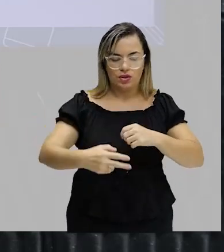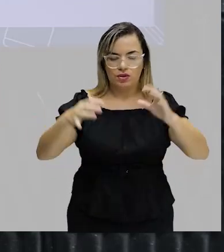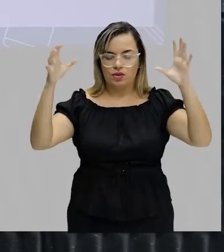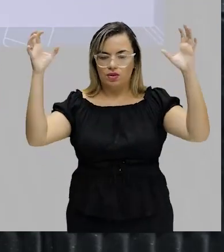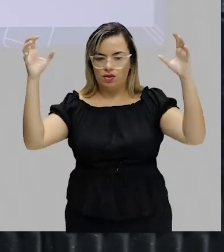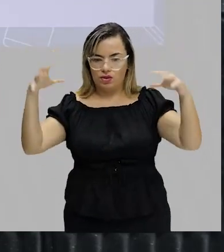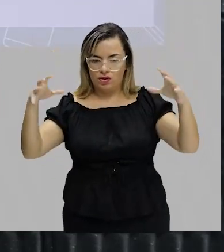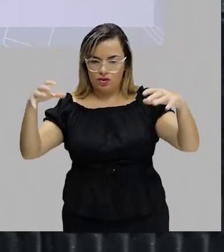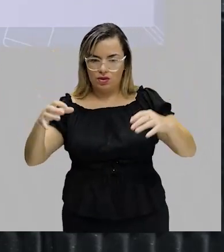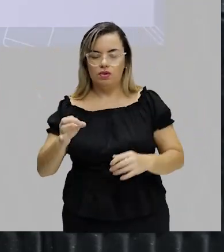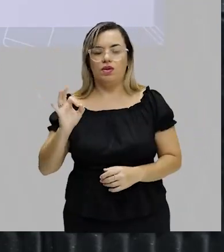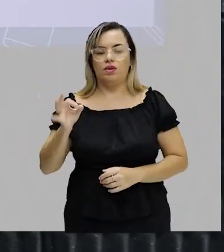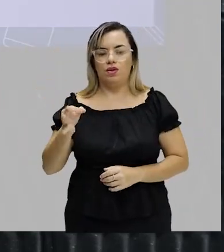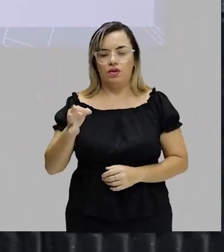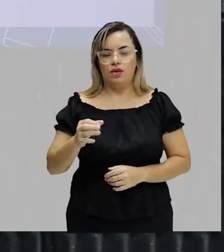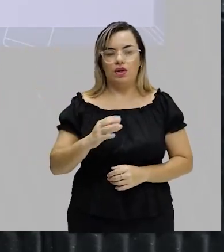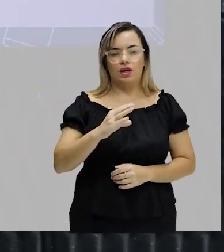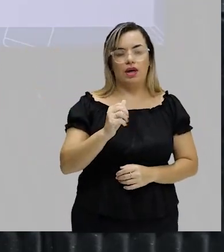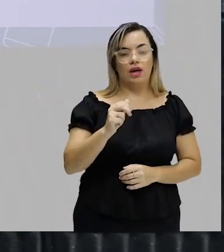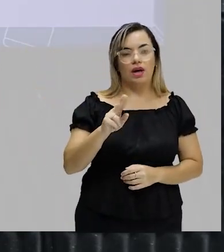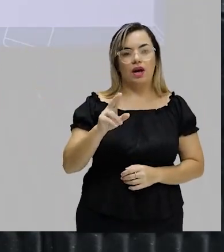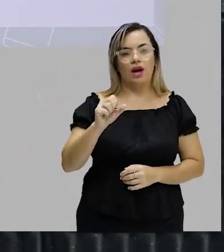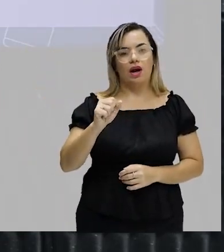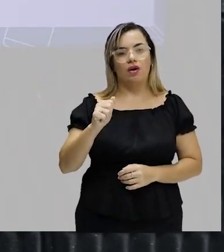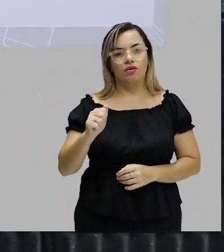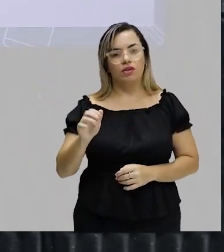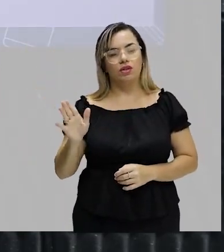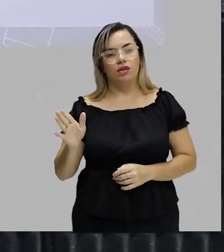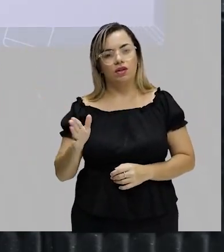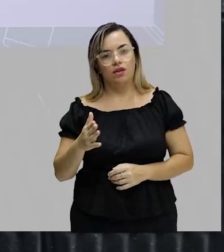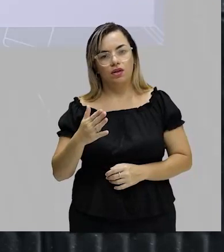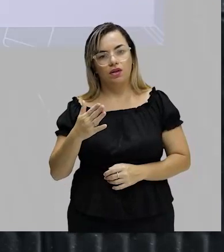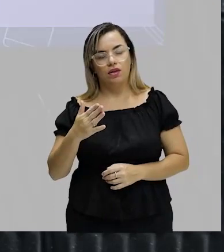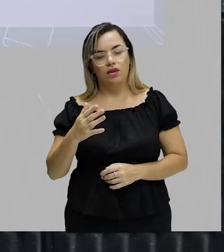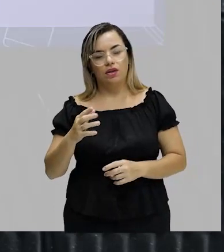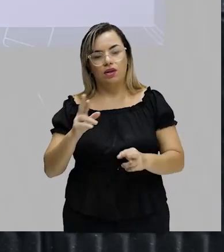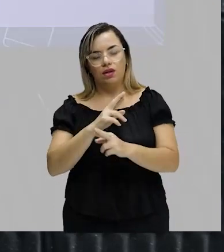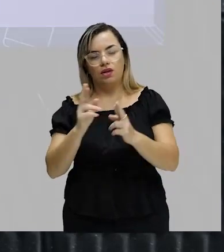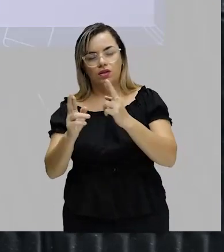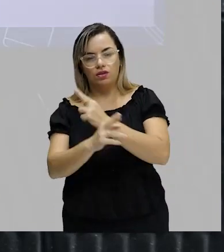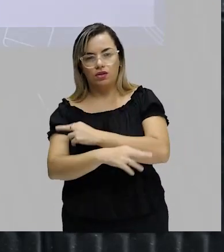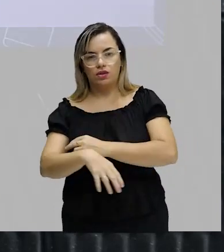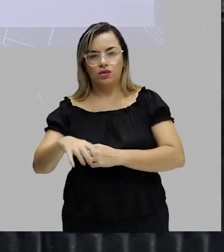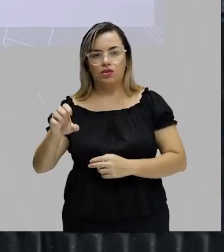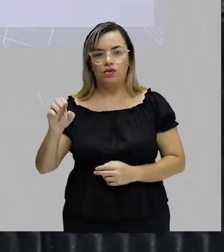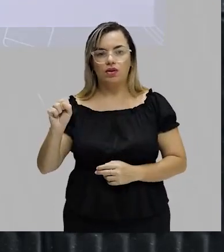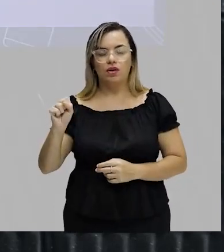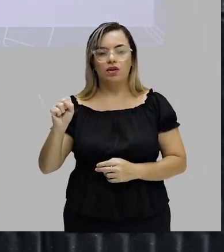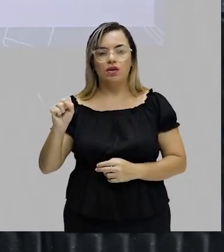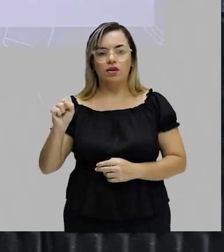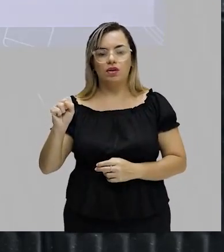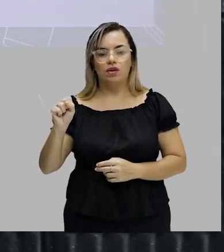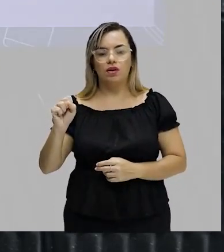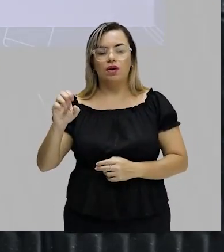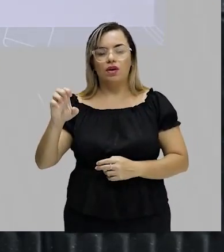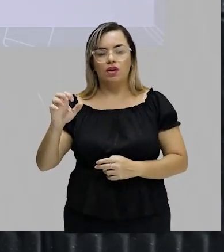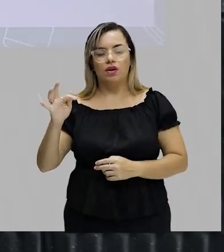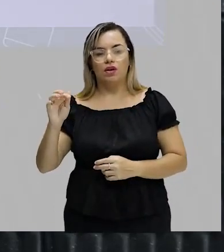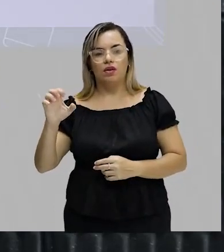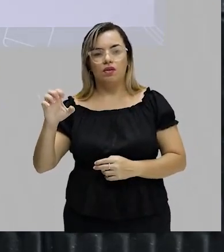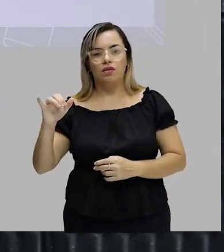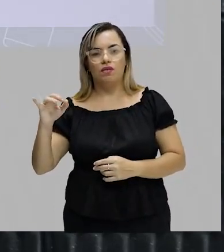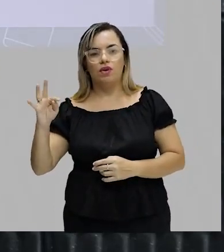Então, eu tenho uma relação de causa e efeito, ou causa e consequência. Também usamos para descrever